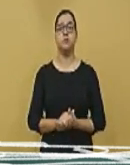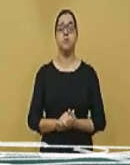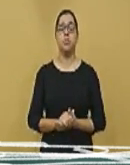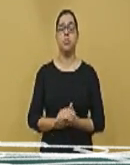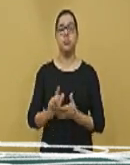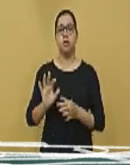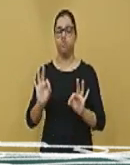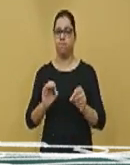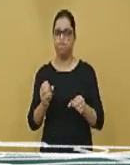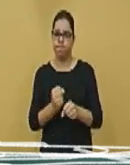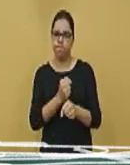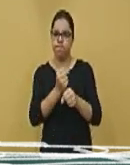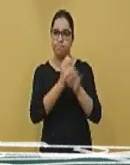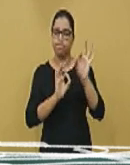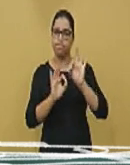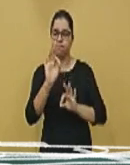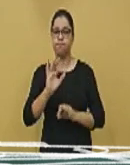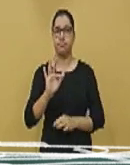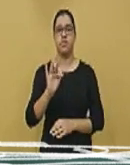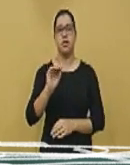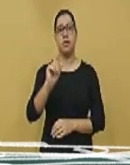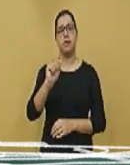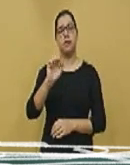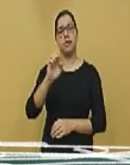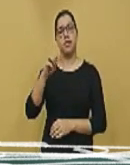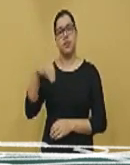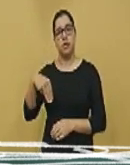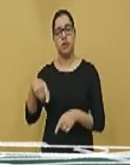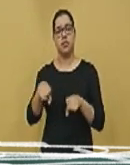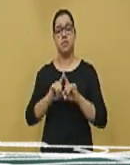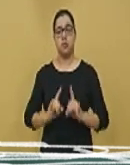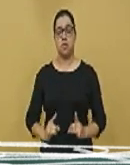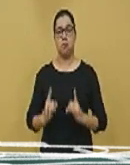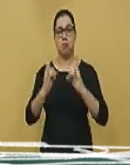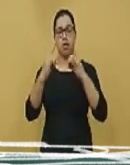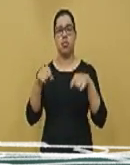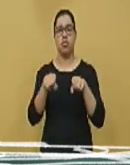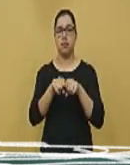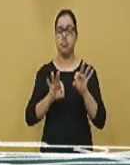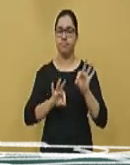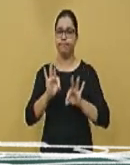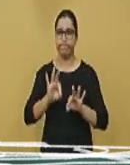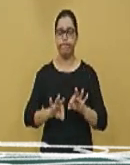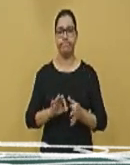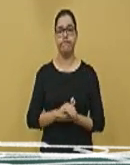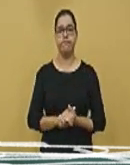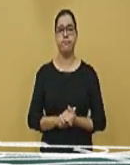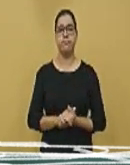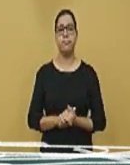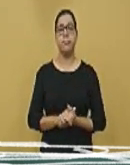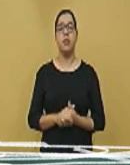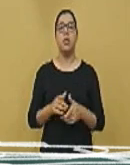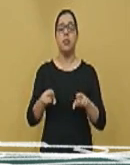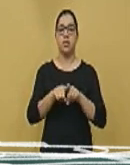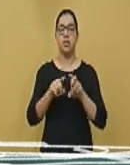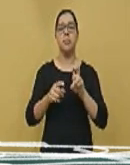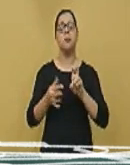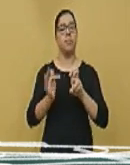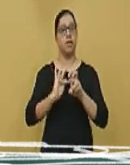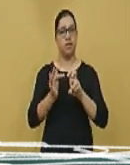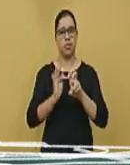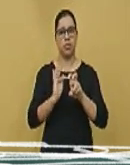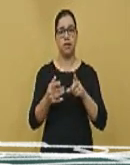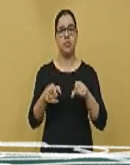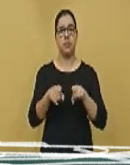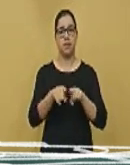a FAEM, o prédio da FAEM, a IAD, que vai ser dividida com a COIN,